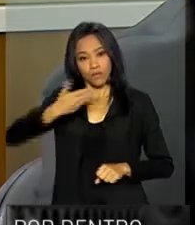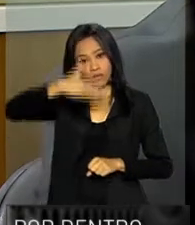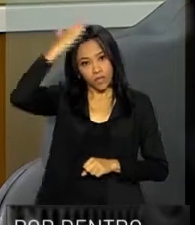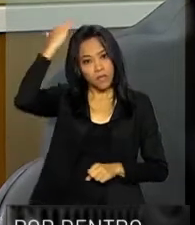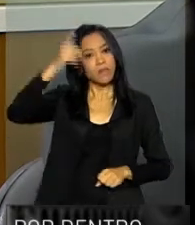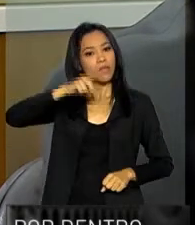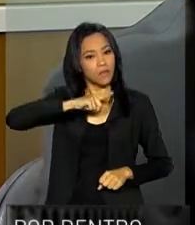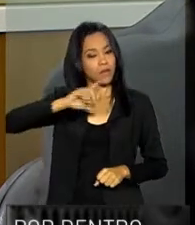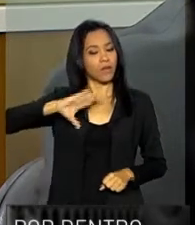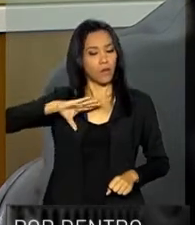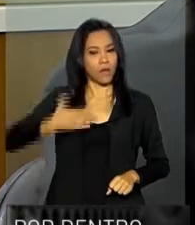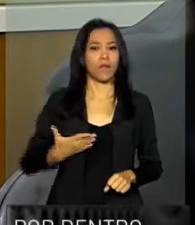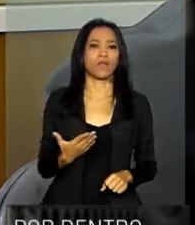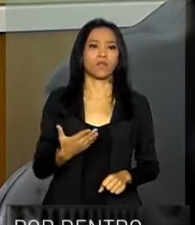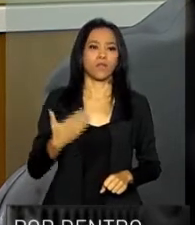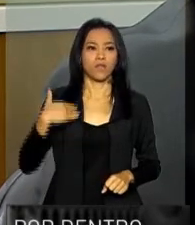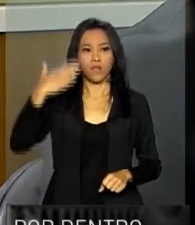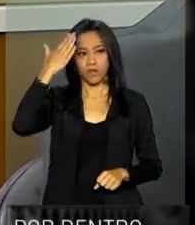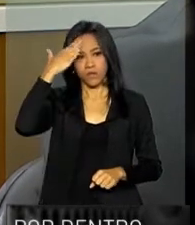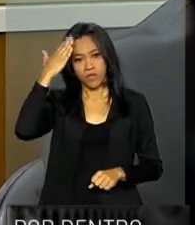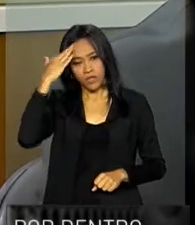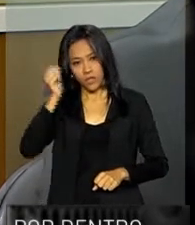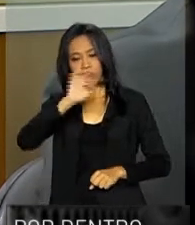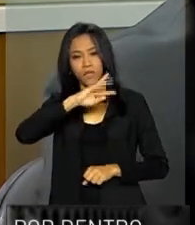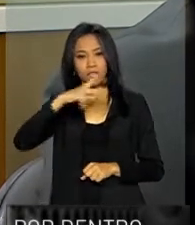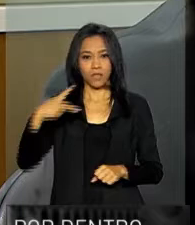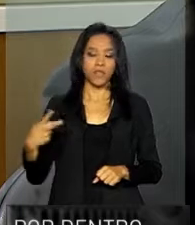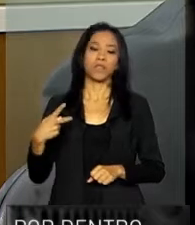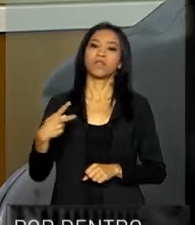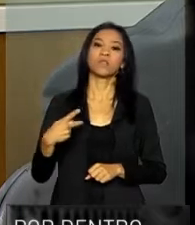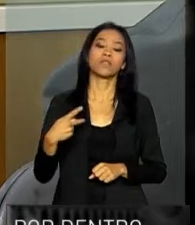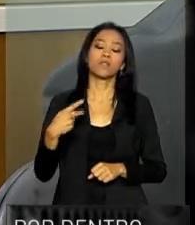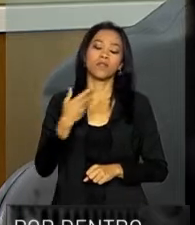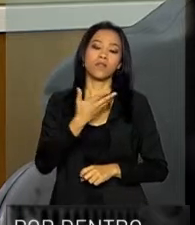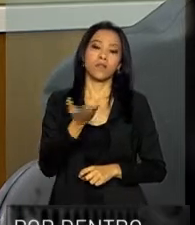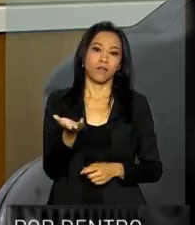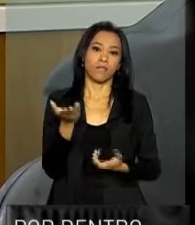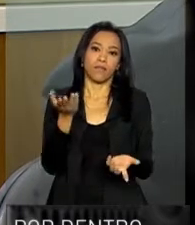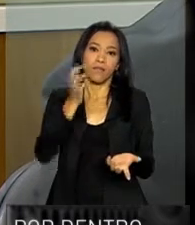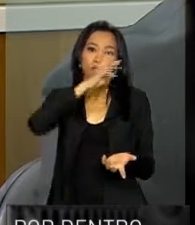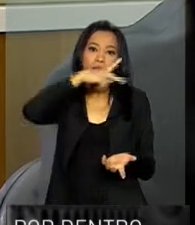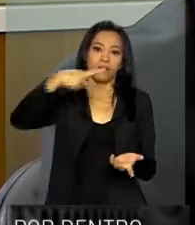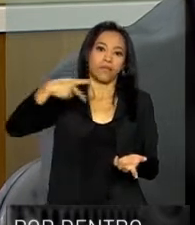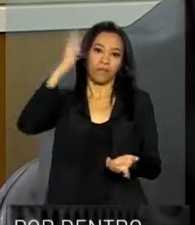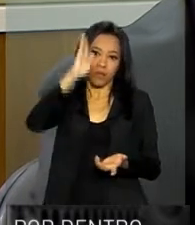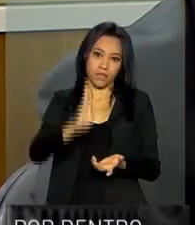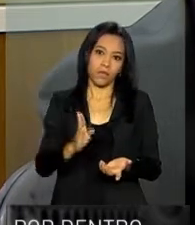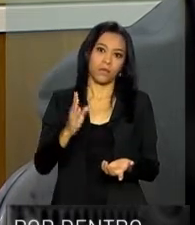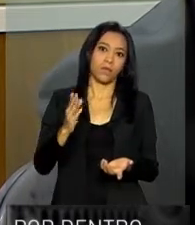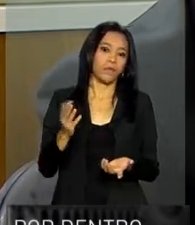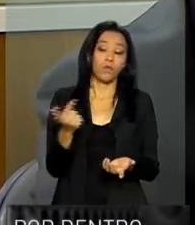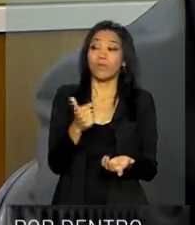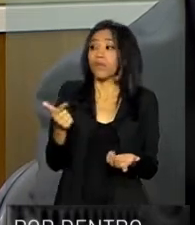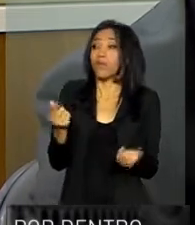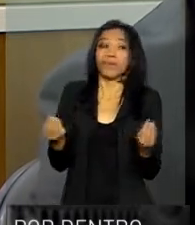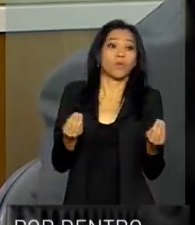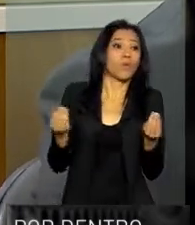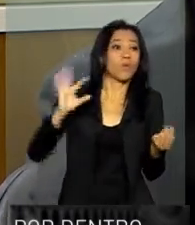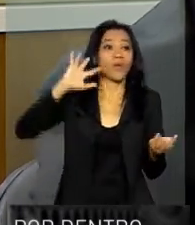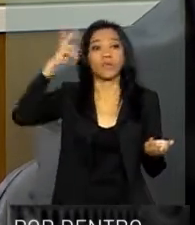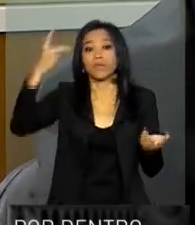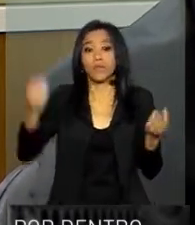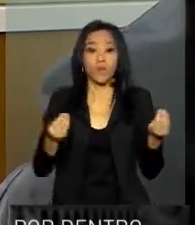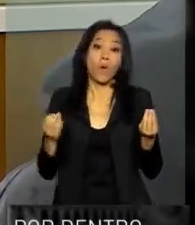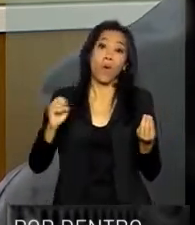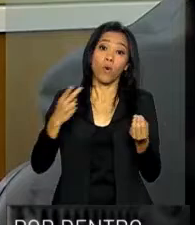eu reconheço do presidente da república neste momento de todo o governo porque nós não temos outra opção ou nós no mundo nos